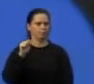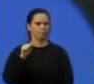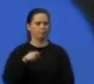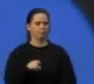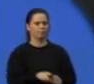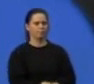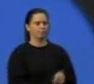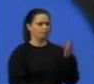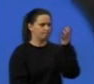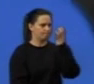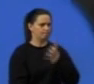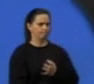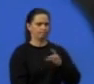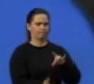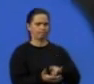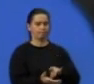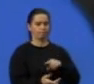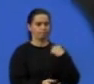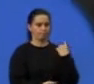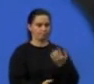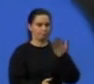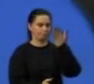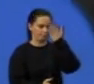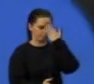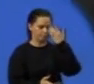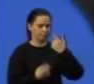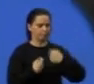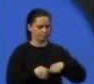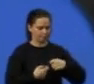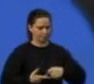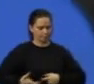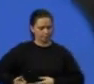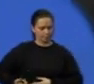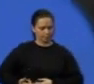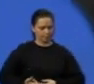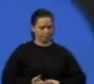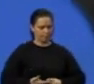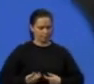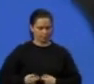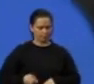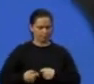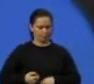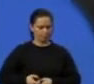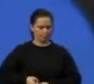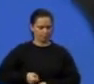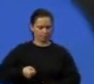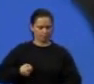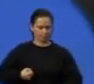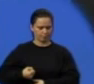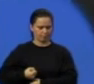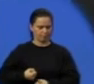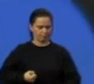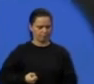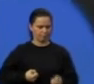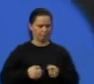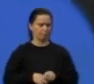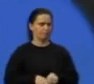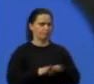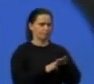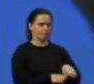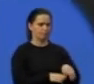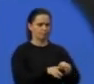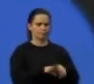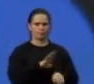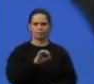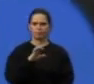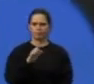penetrantes são sérios e muitas vezes necessitam de cirurgia. A velocidade com que o projétil, também conhecido como